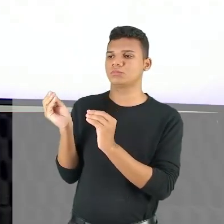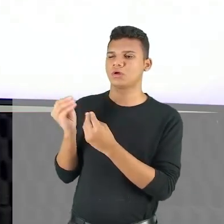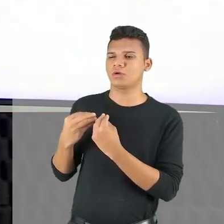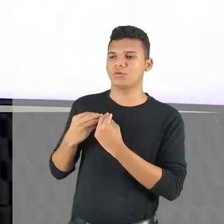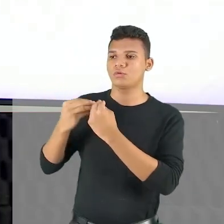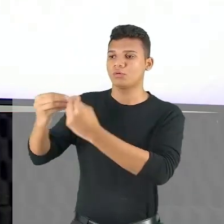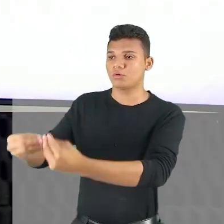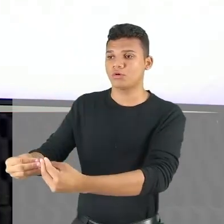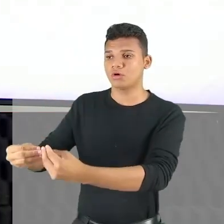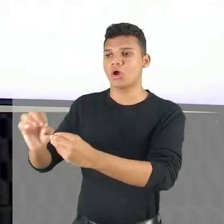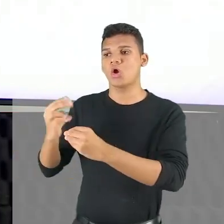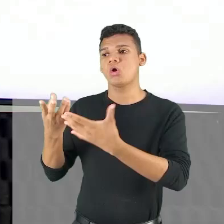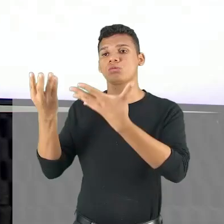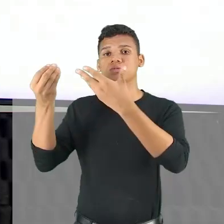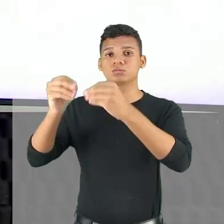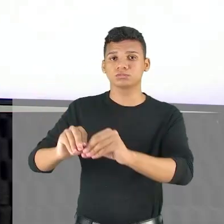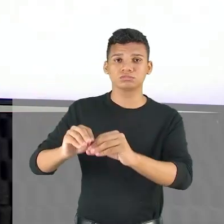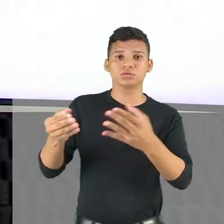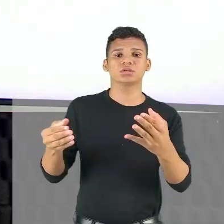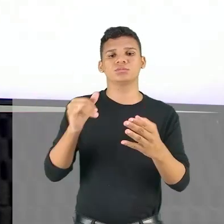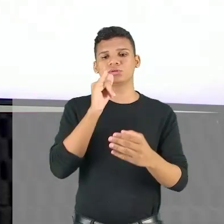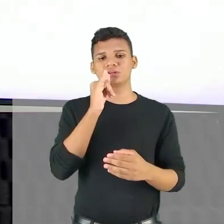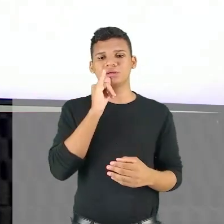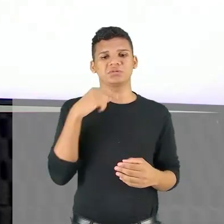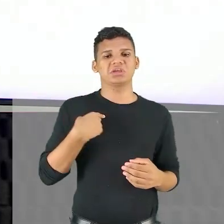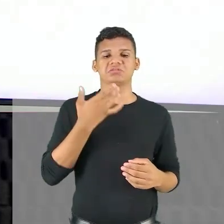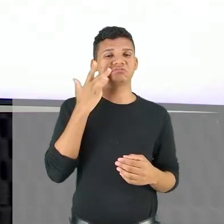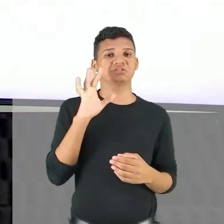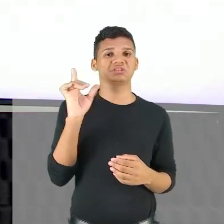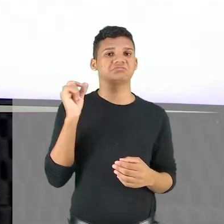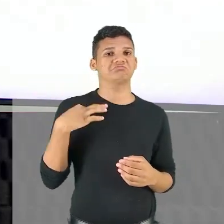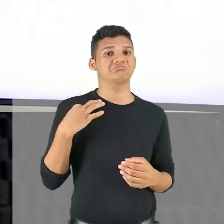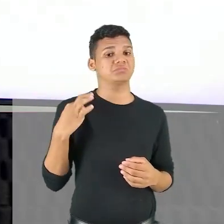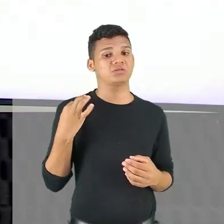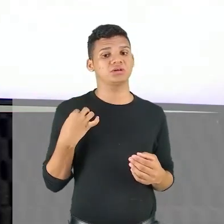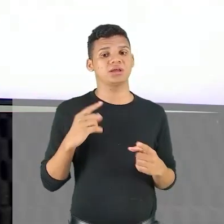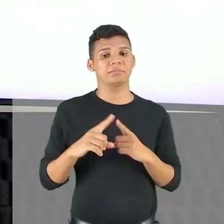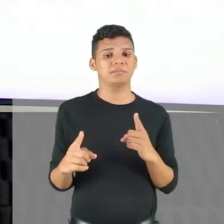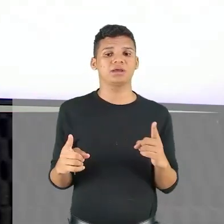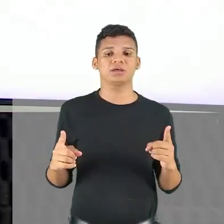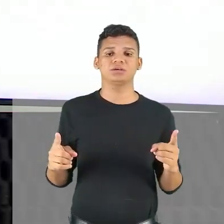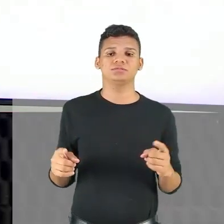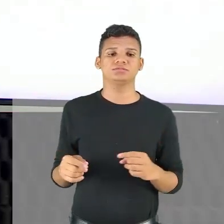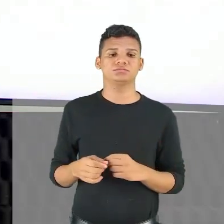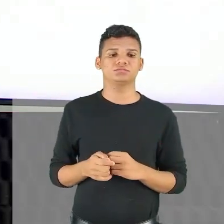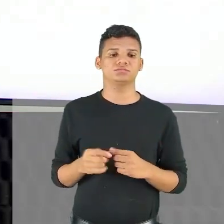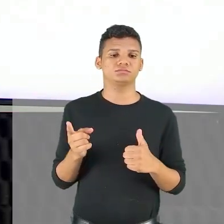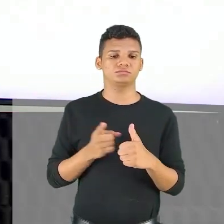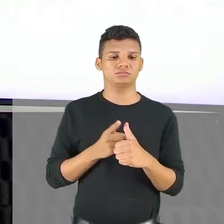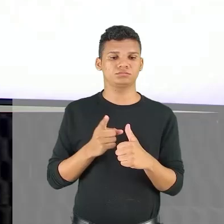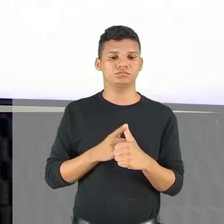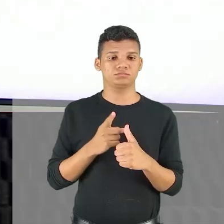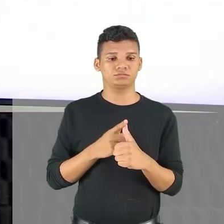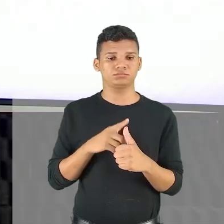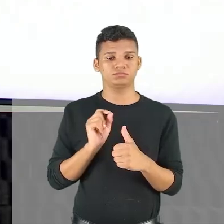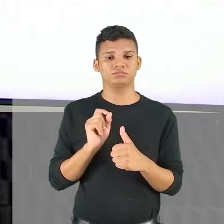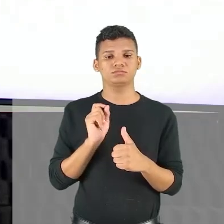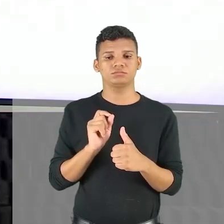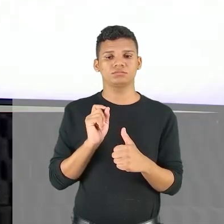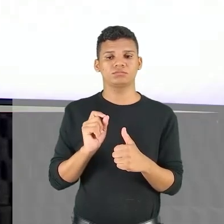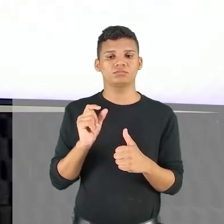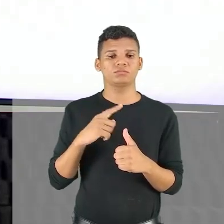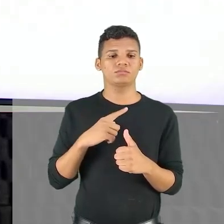no supe que ponerme, ou nesse sentido vestir, eu não soube o que vestir. Ele continua. Na primeira ocorrência, equivale